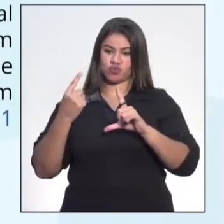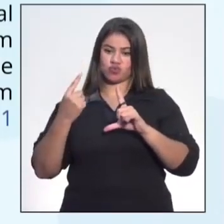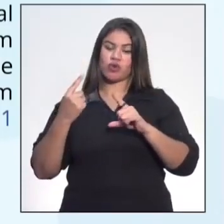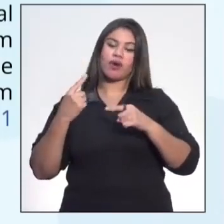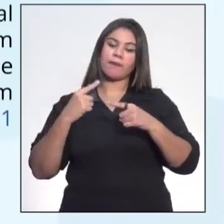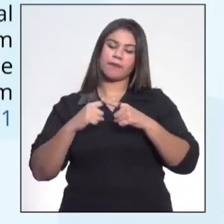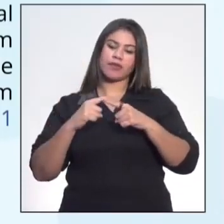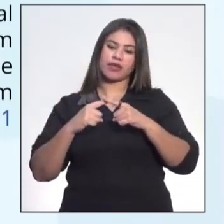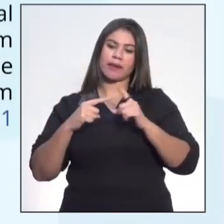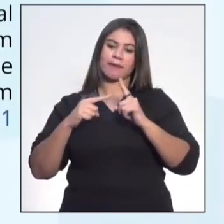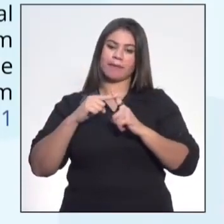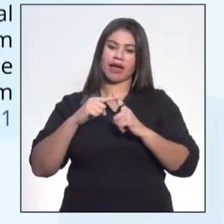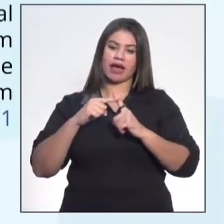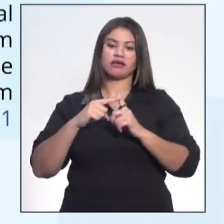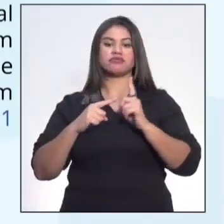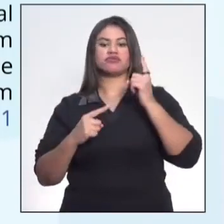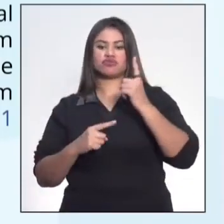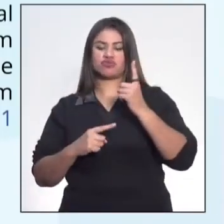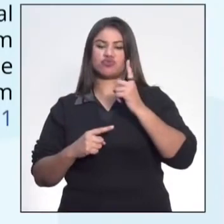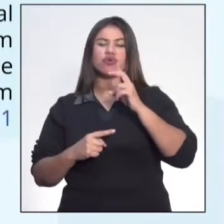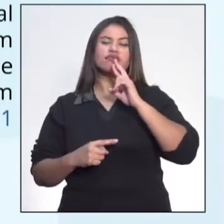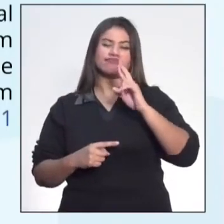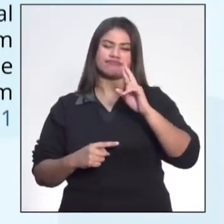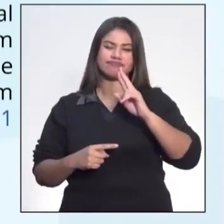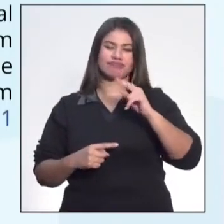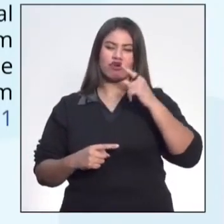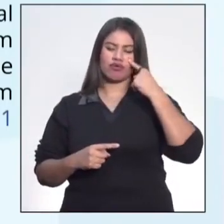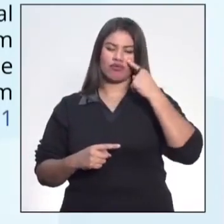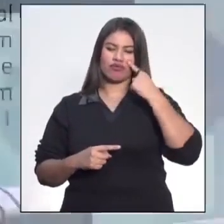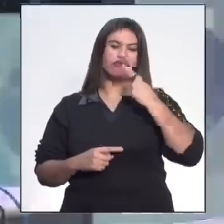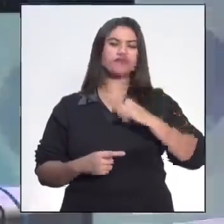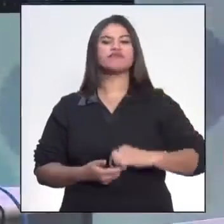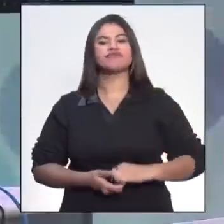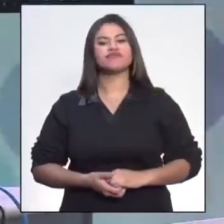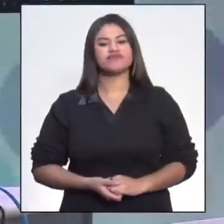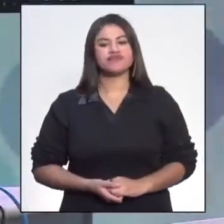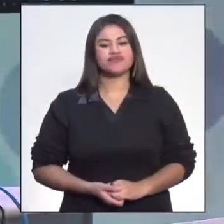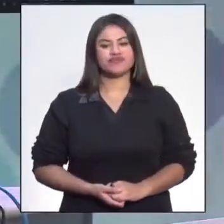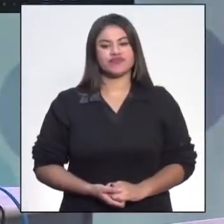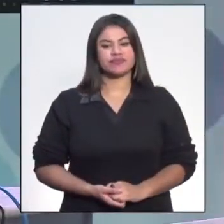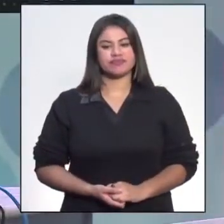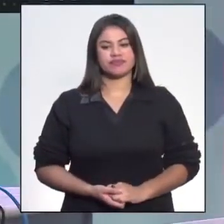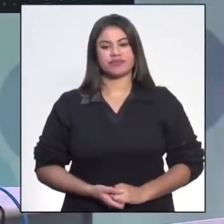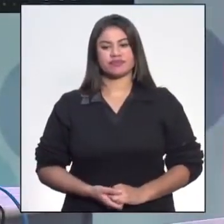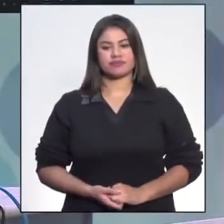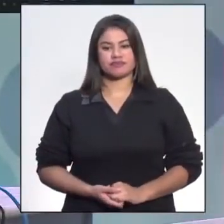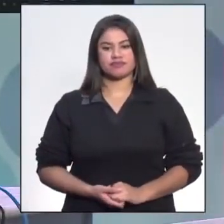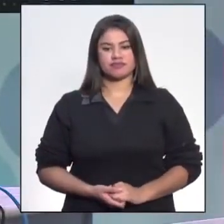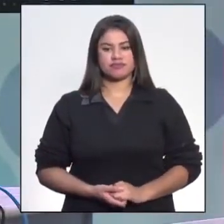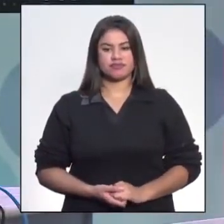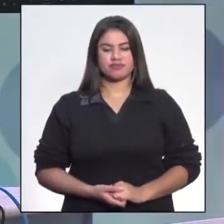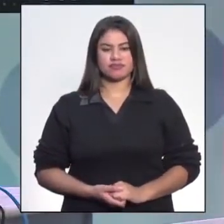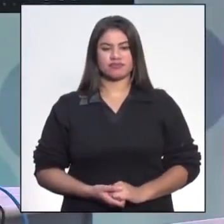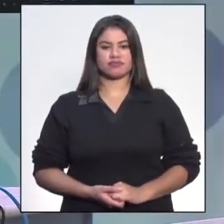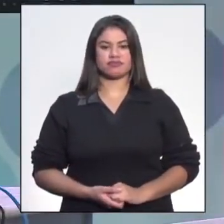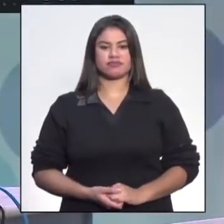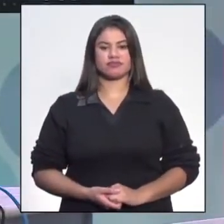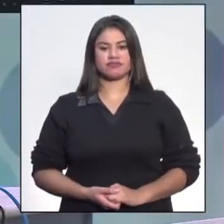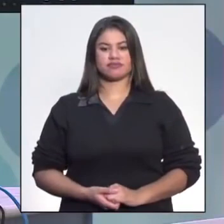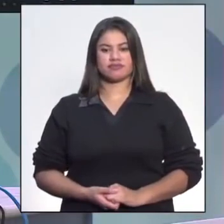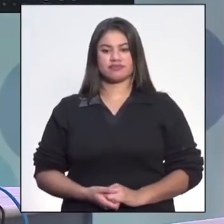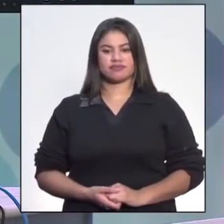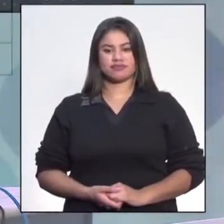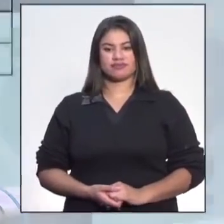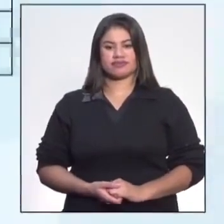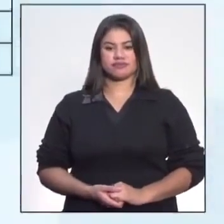era mais 1 o c. Vamos para a resposta, para ver se vocês entenderam mesmo. Por favor, o slide da resposta.